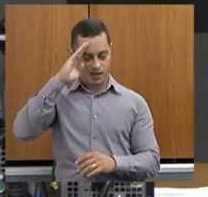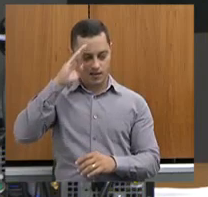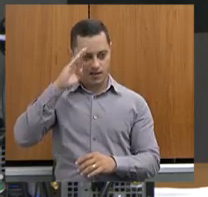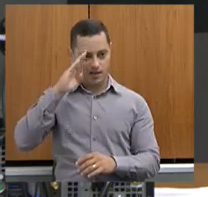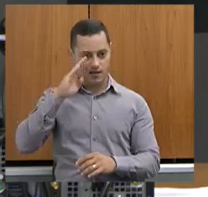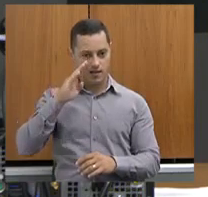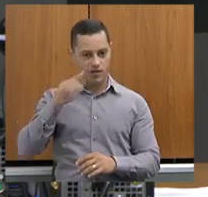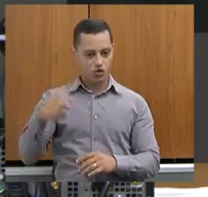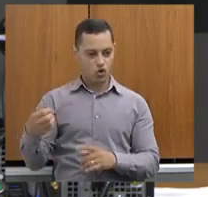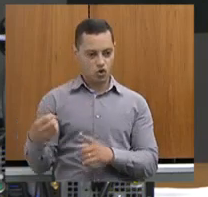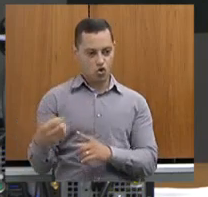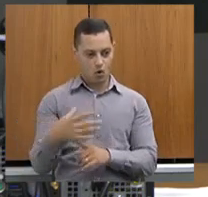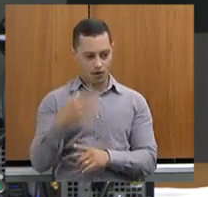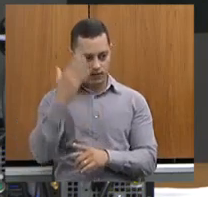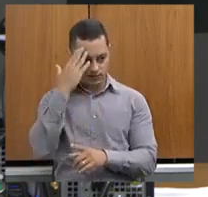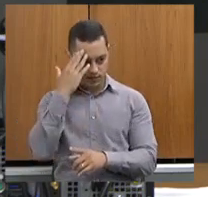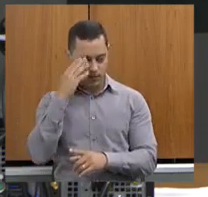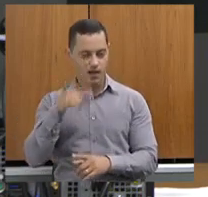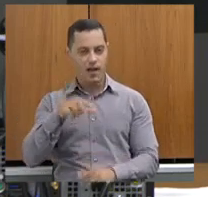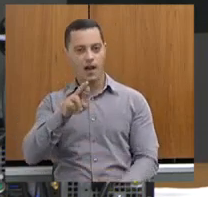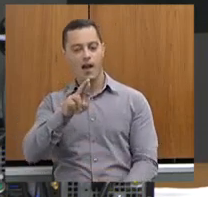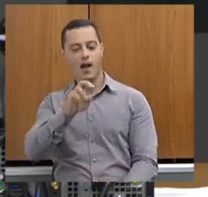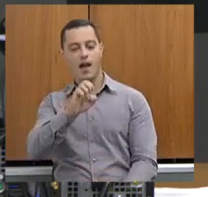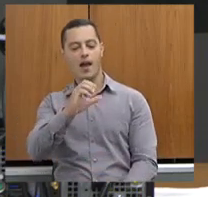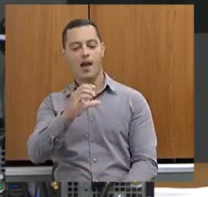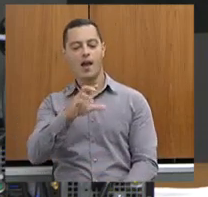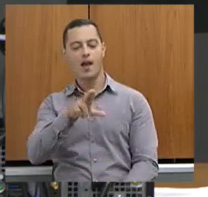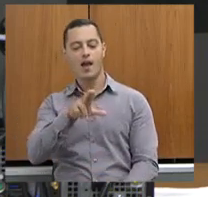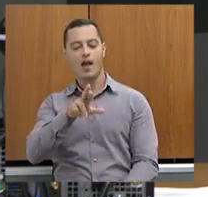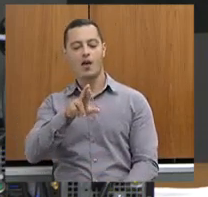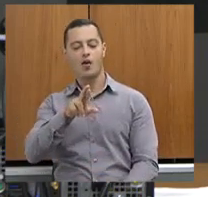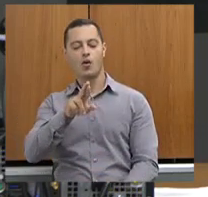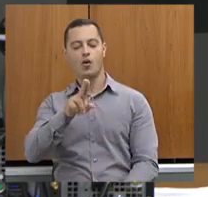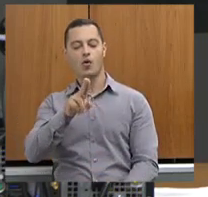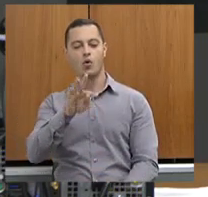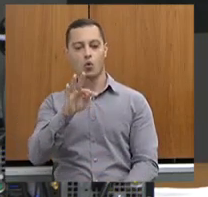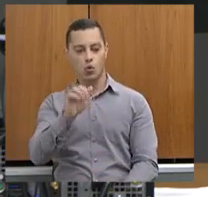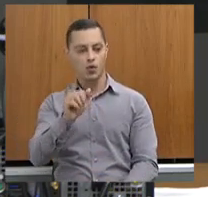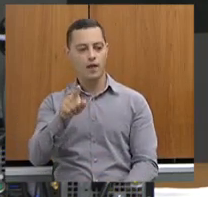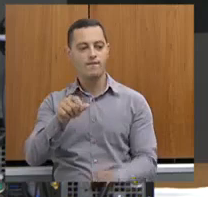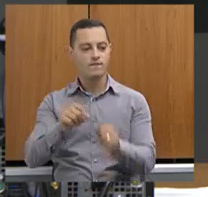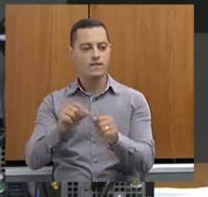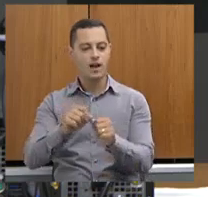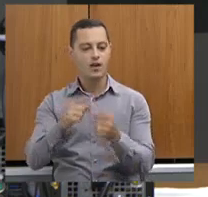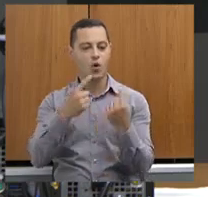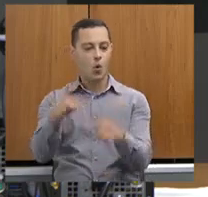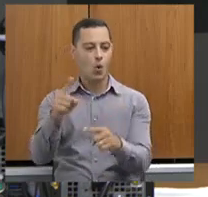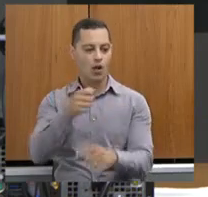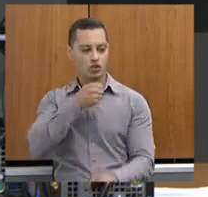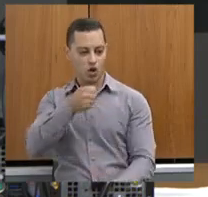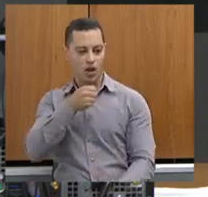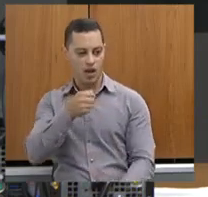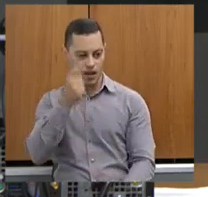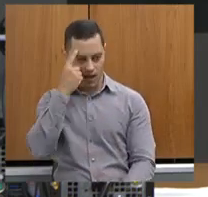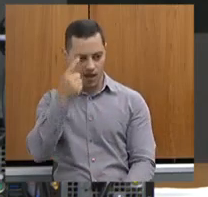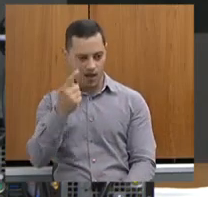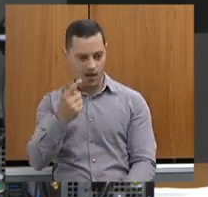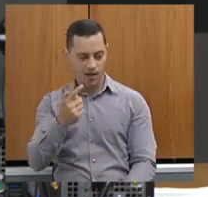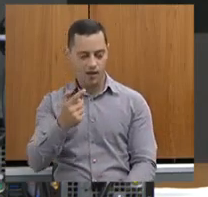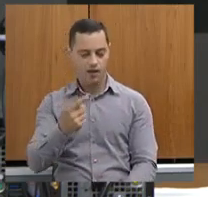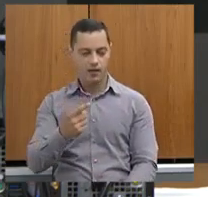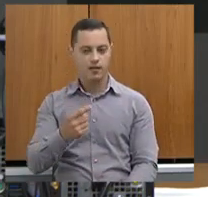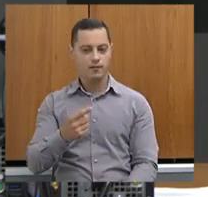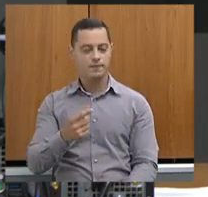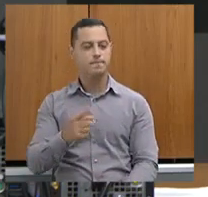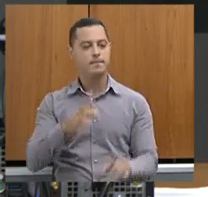recruta é um recruta um conflito que deu choque no jornalista Você lembra como é que você entrou no exército claro que